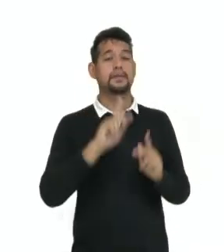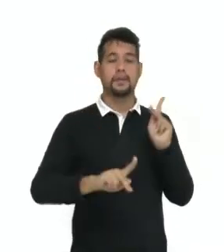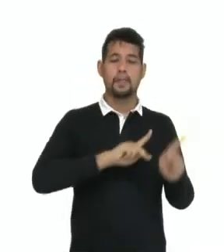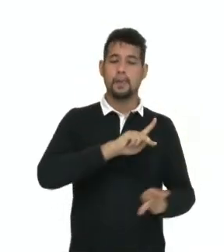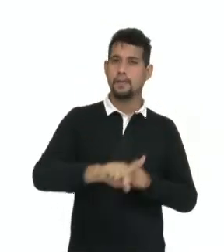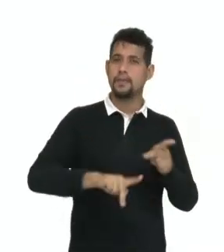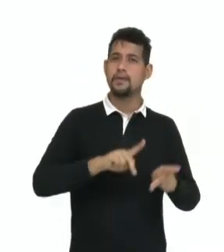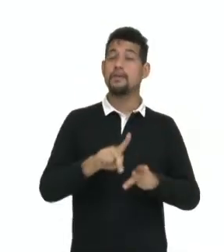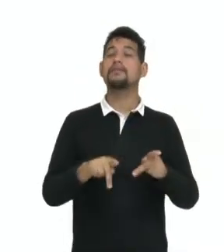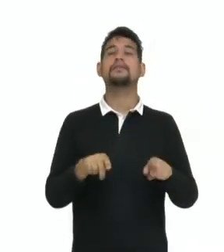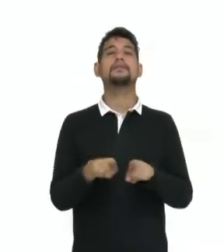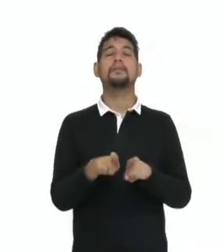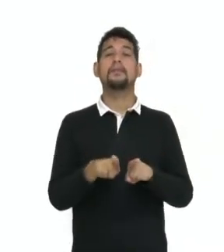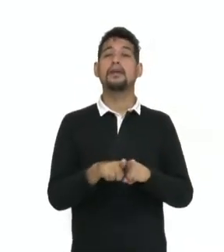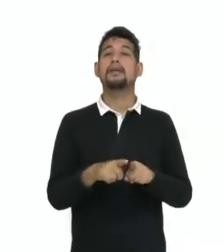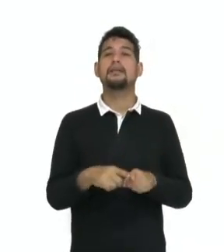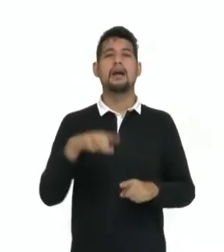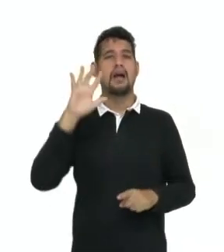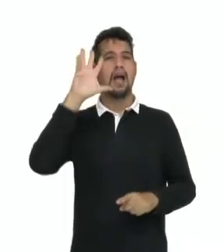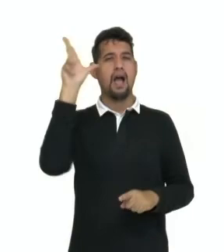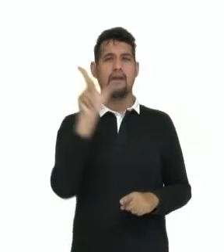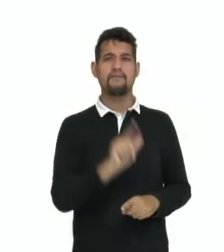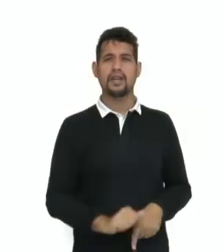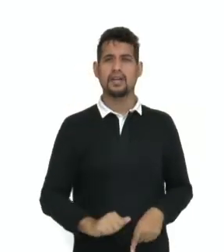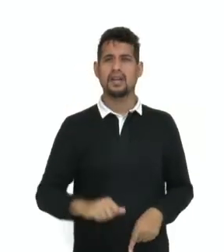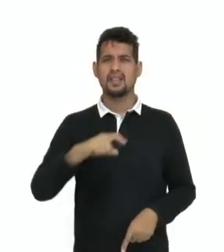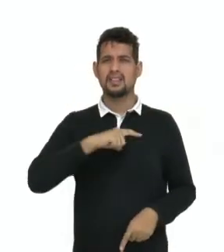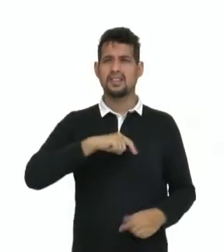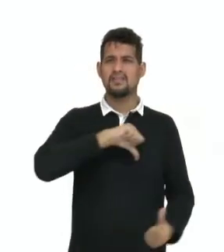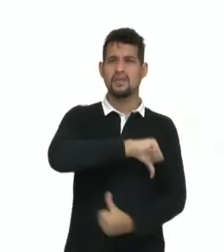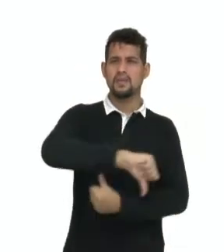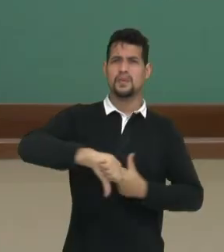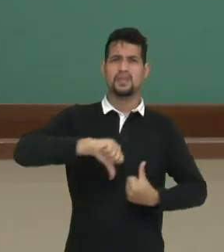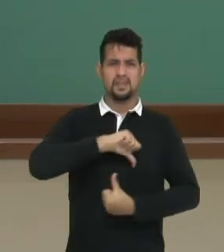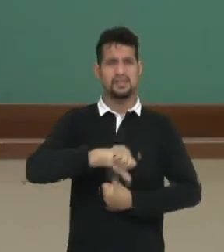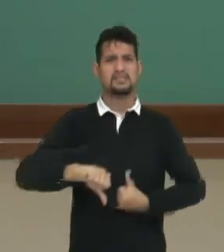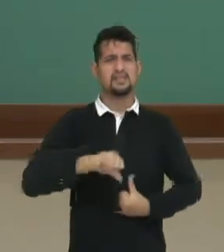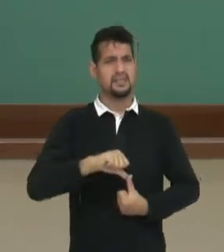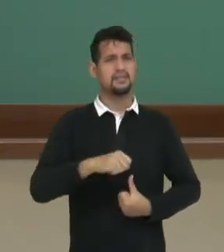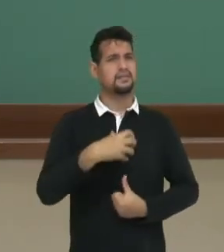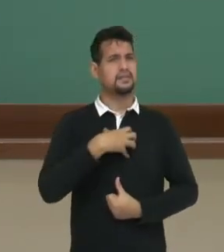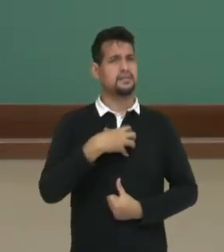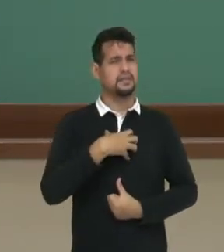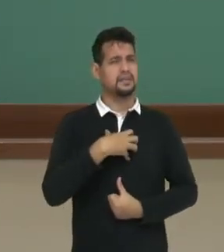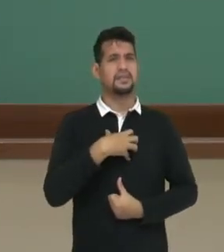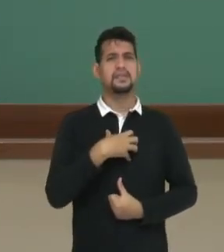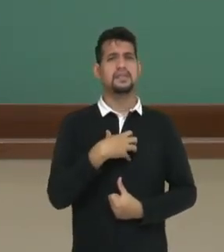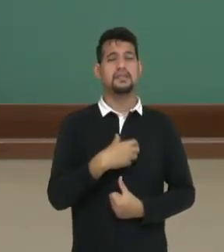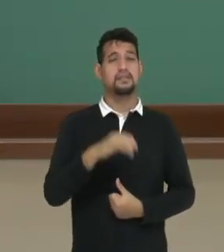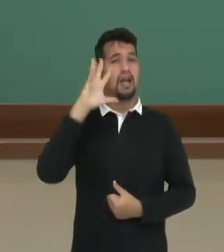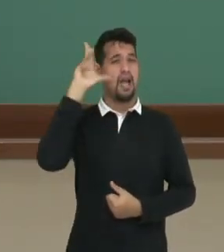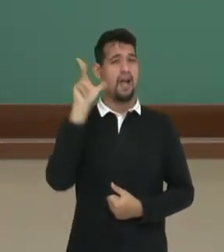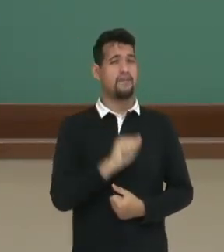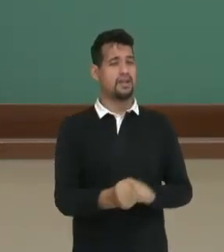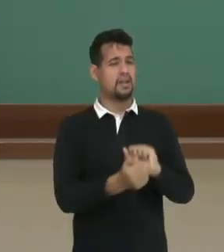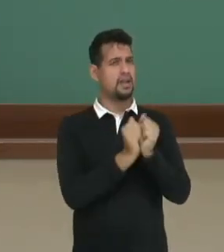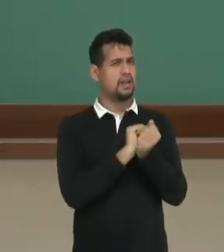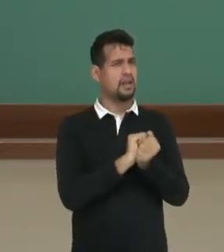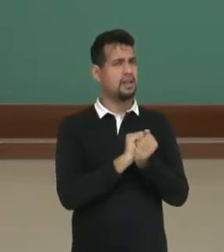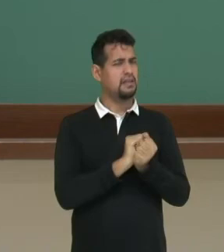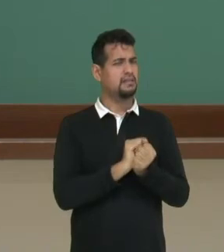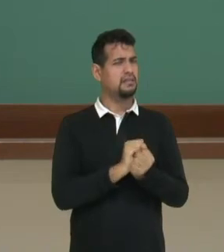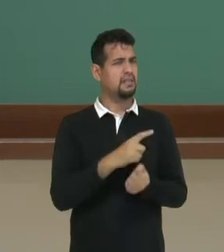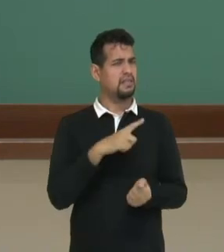população africana escravizada. Será que houve mudanças na sua condição de africano escravizado? Comente a